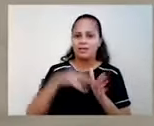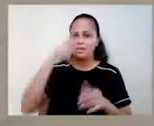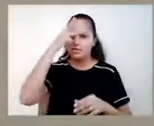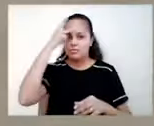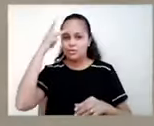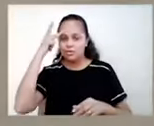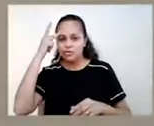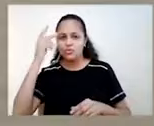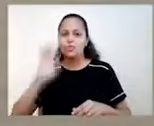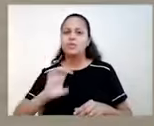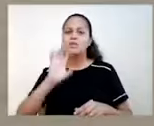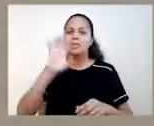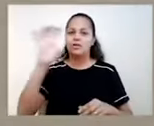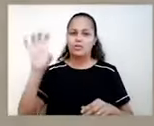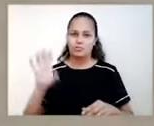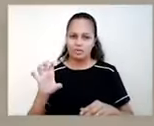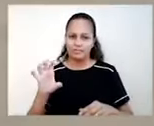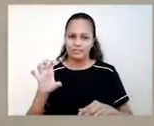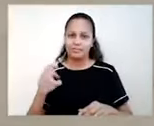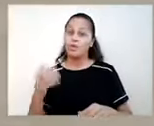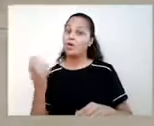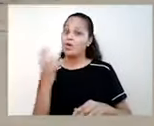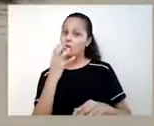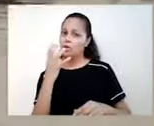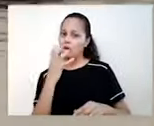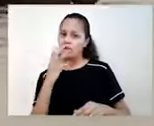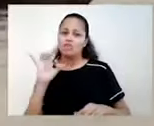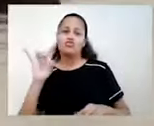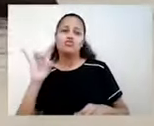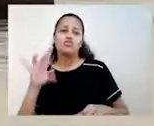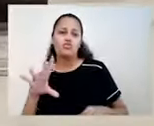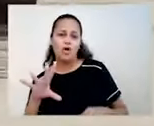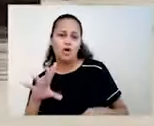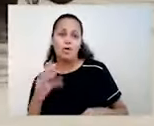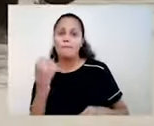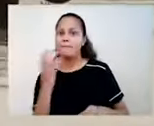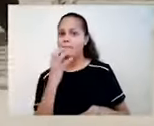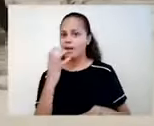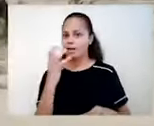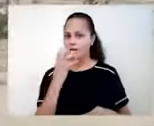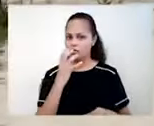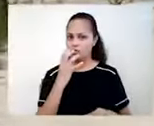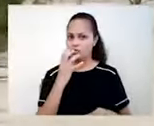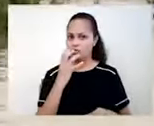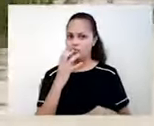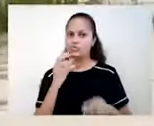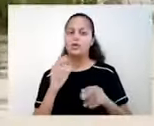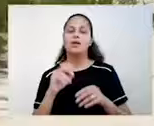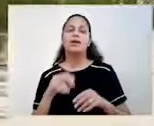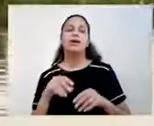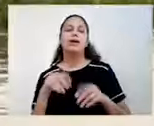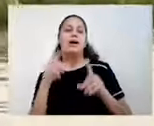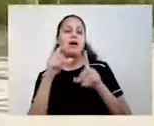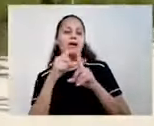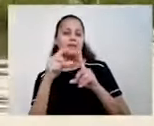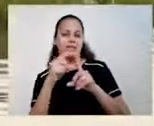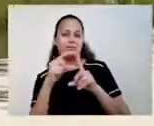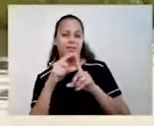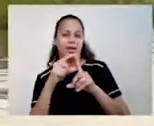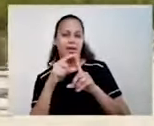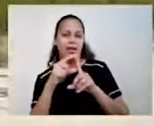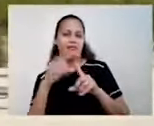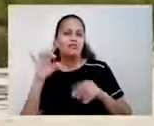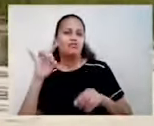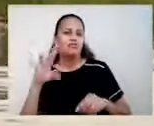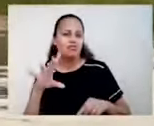dos cães, a palavra passou a ser usada apenas como referência aos cachorros. E Iauareté passou a se referir